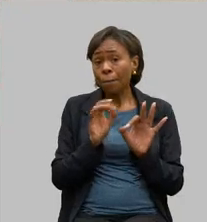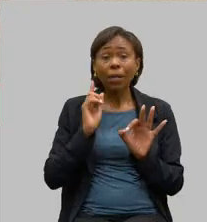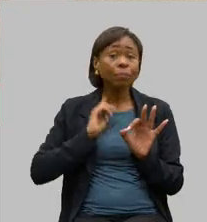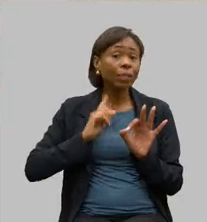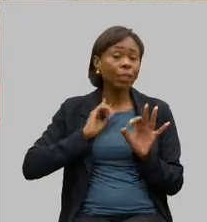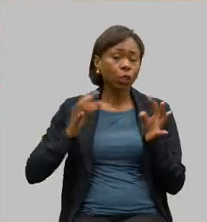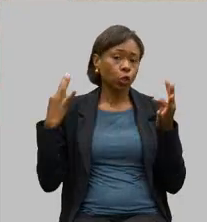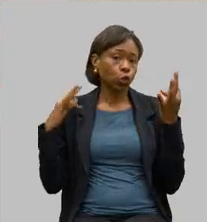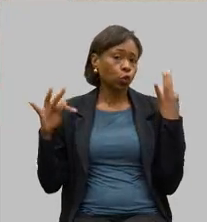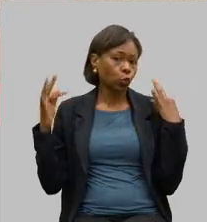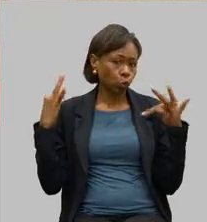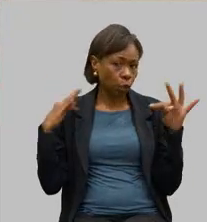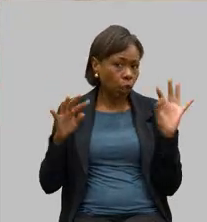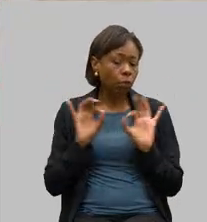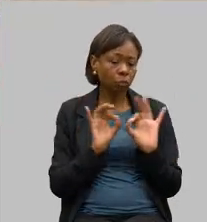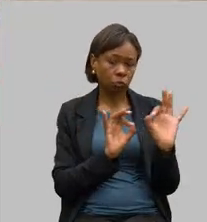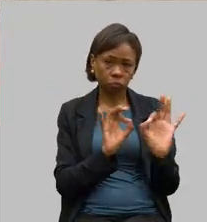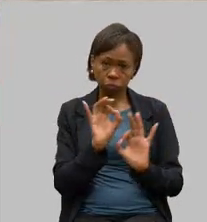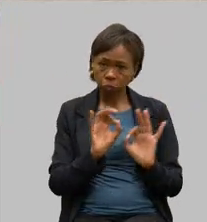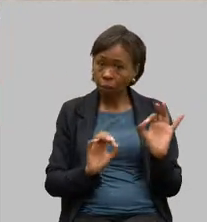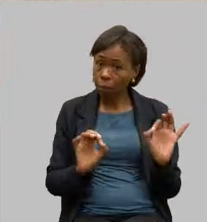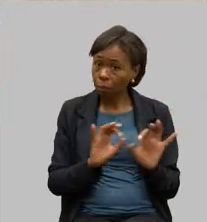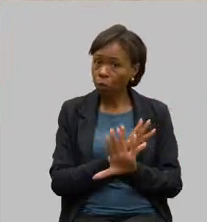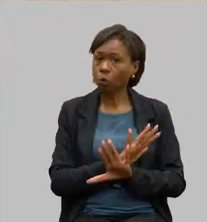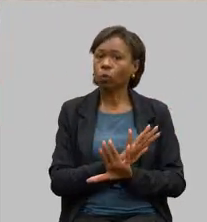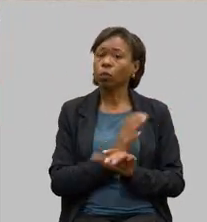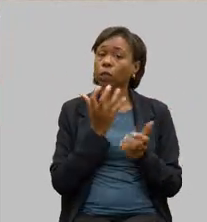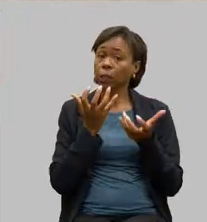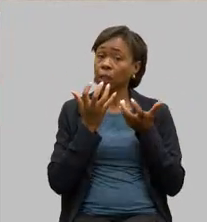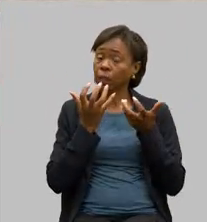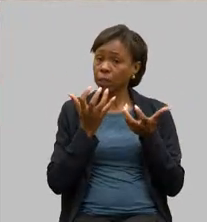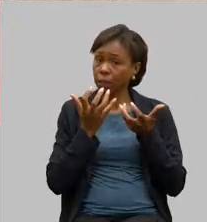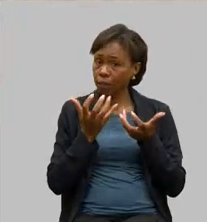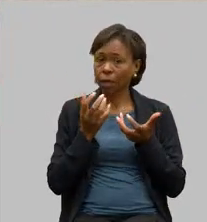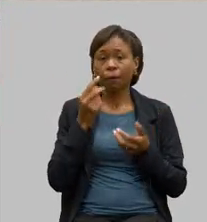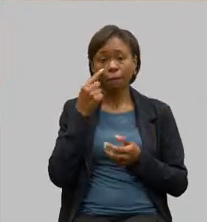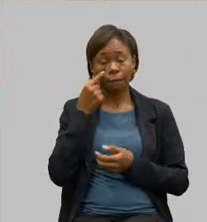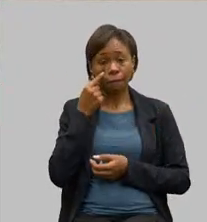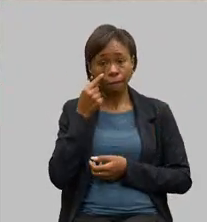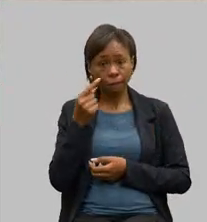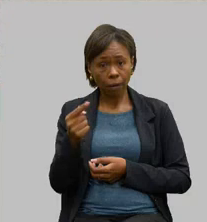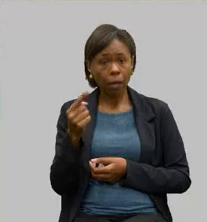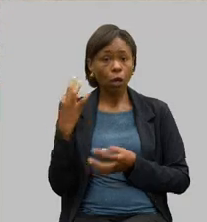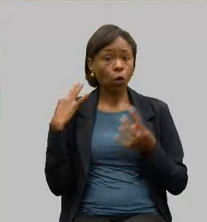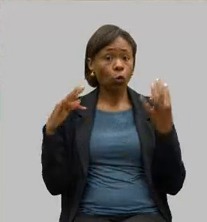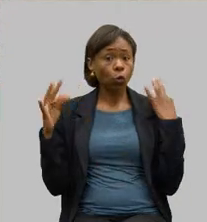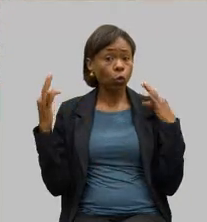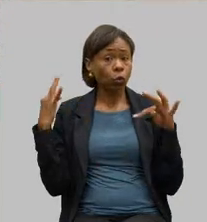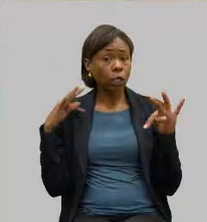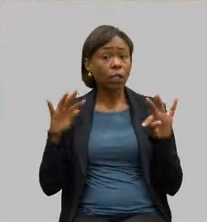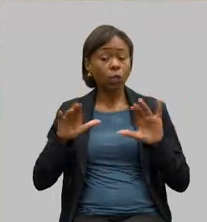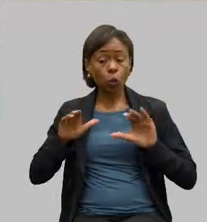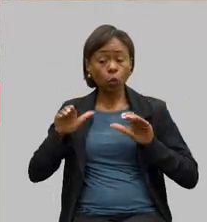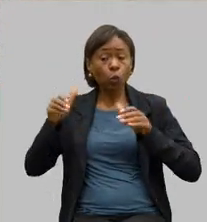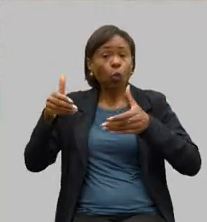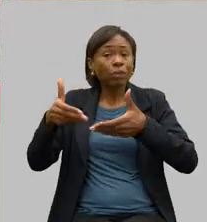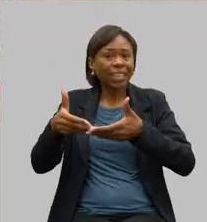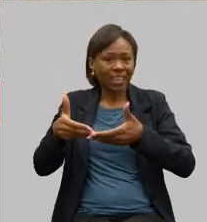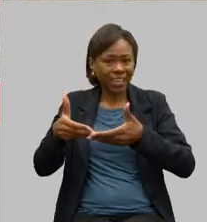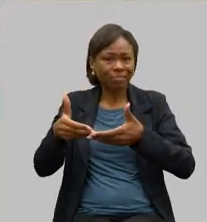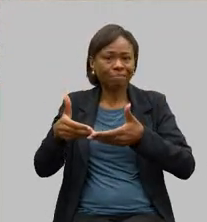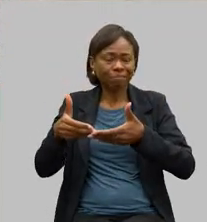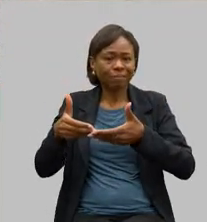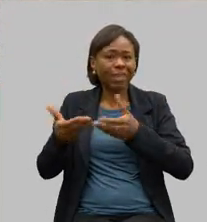a participação Ampla e a partir desse plano Mineiro a gente gostaria muito de ver o turismo de base Comunitária incluso porque ali a gente